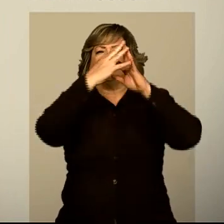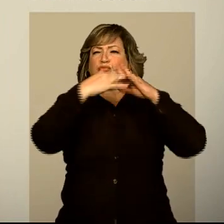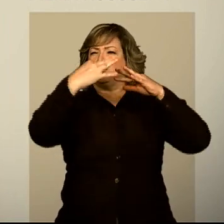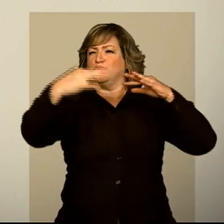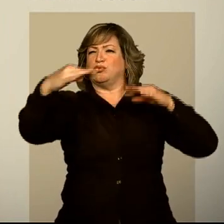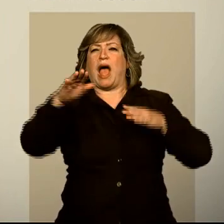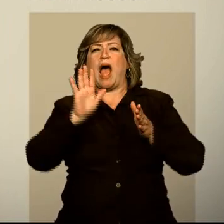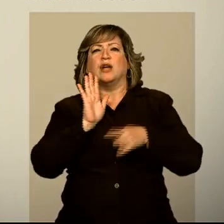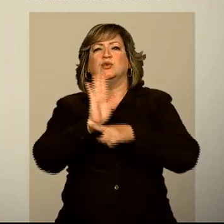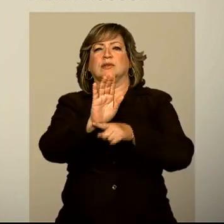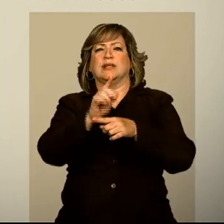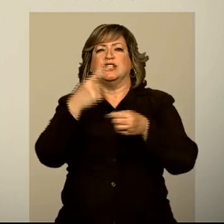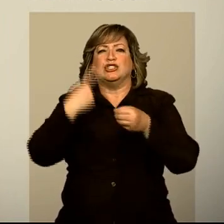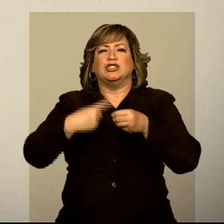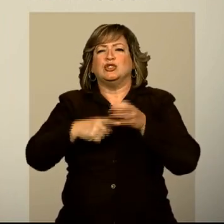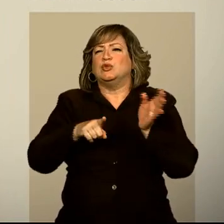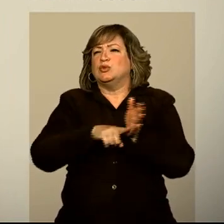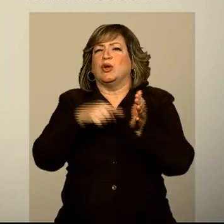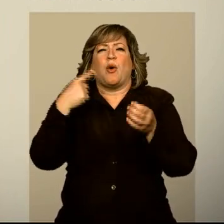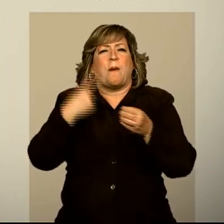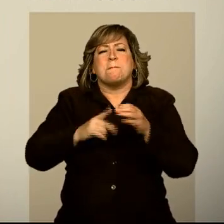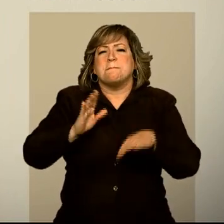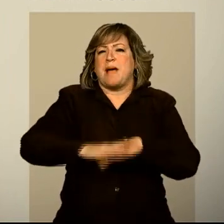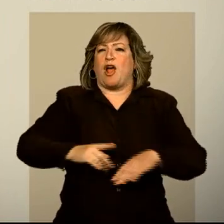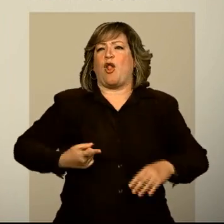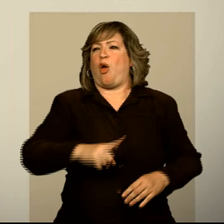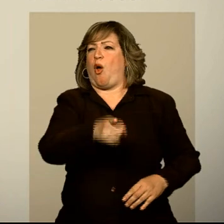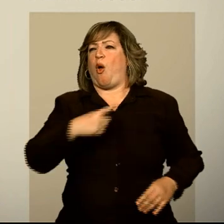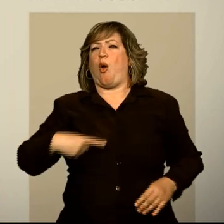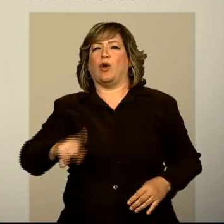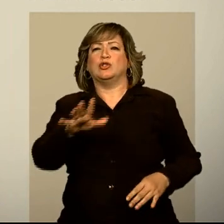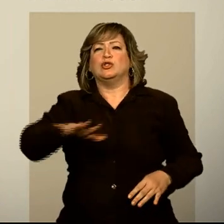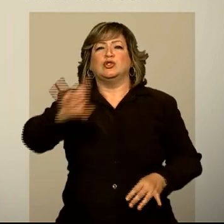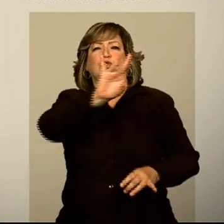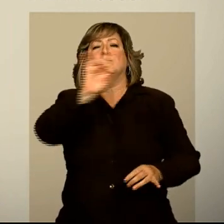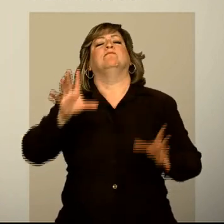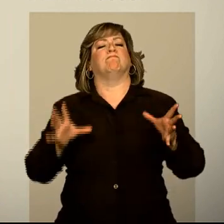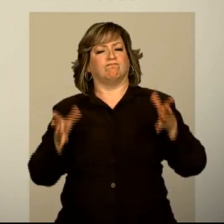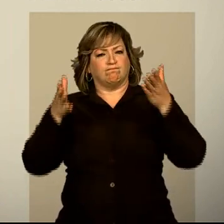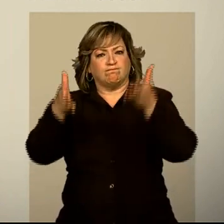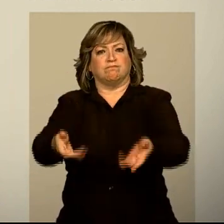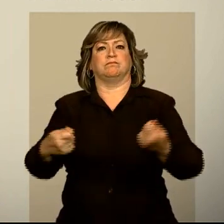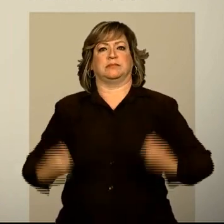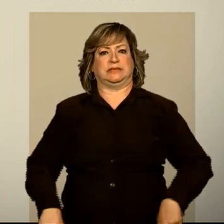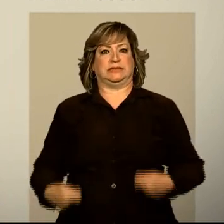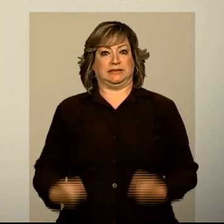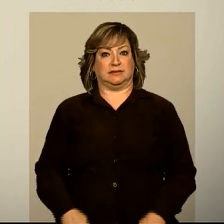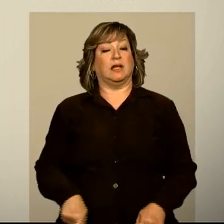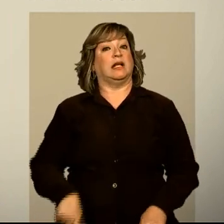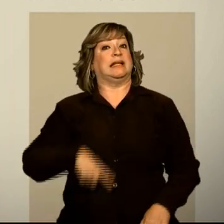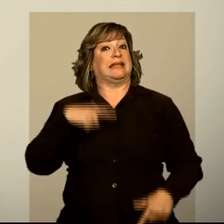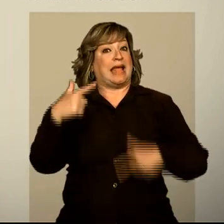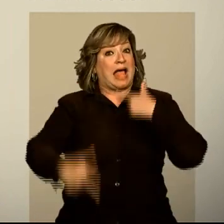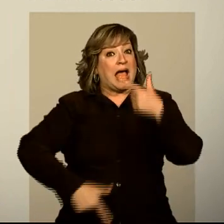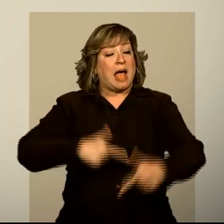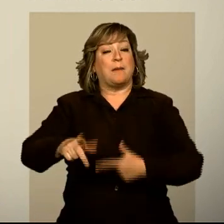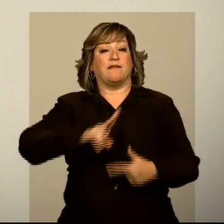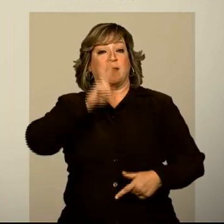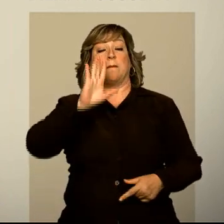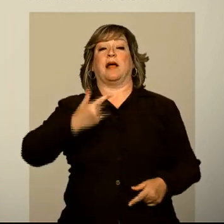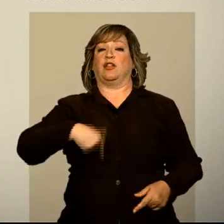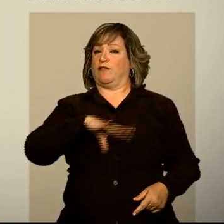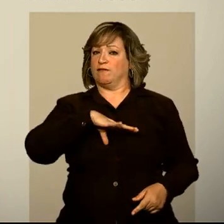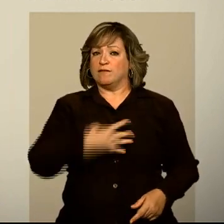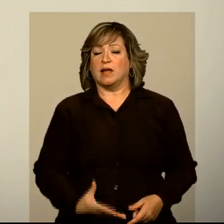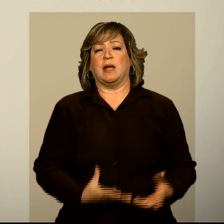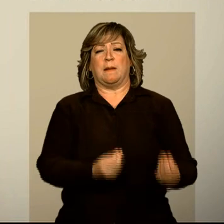aos lugares eu e mais isolados foi um desafio imenso Luciano Mas nós